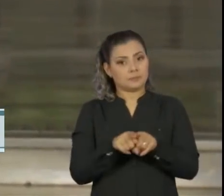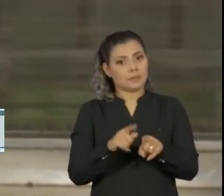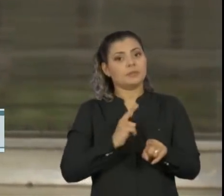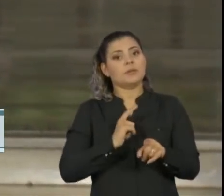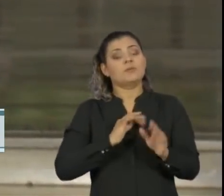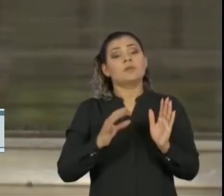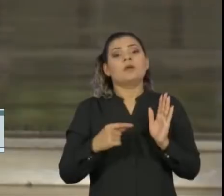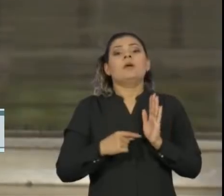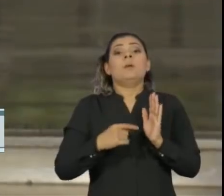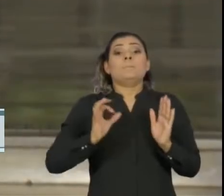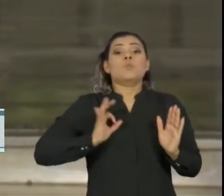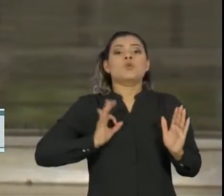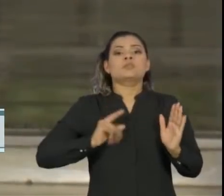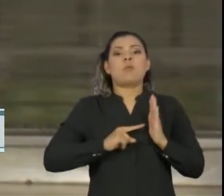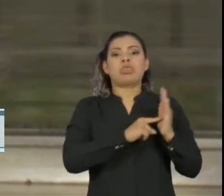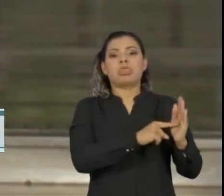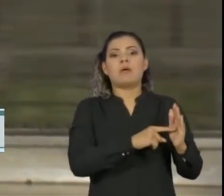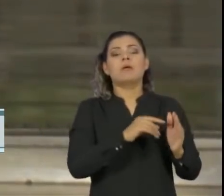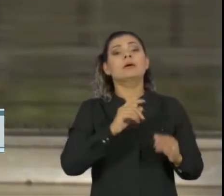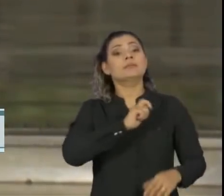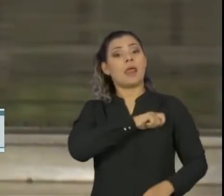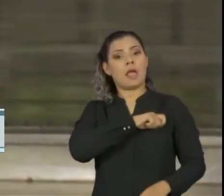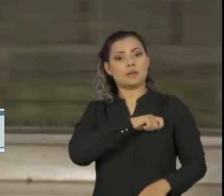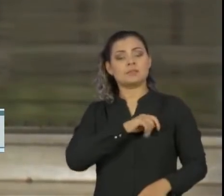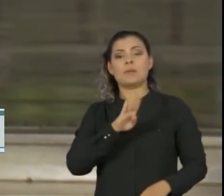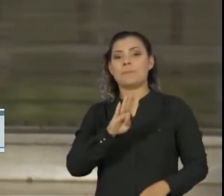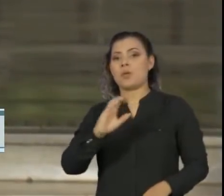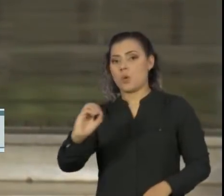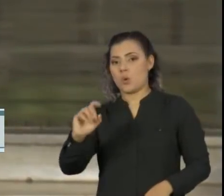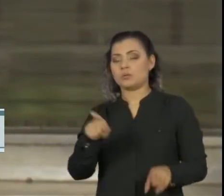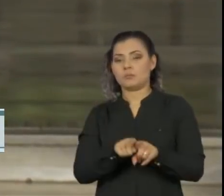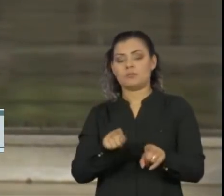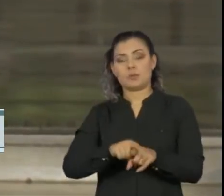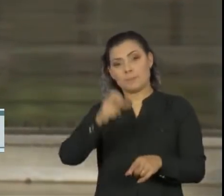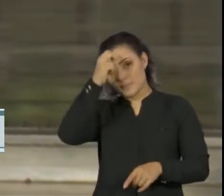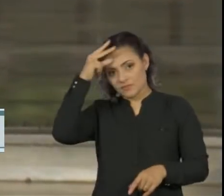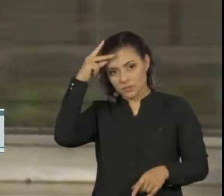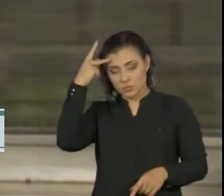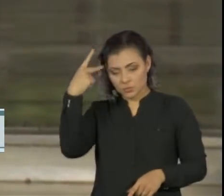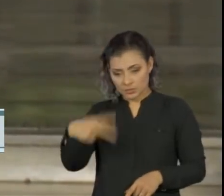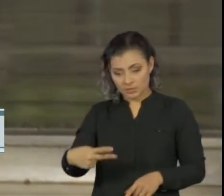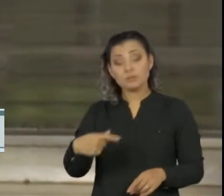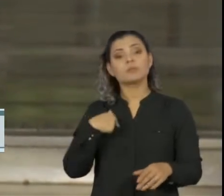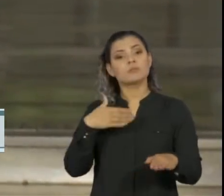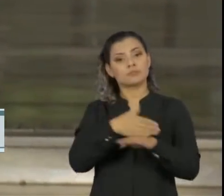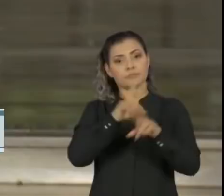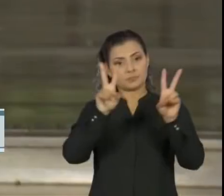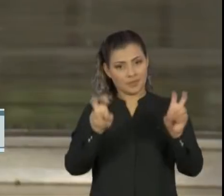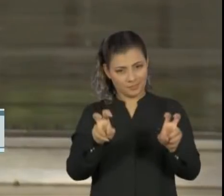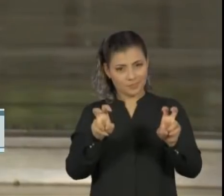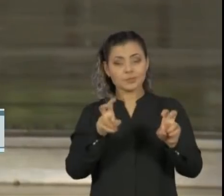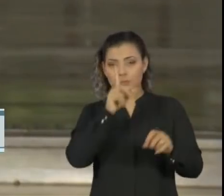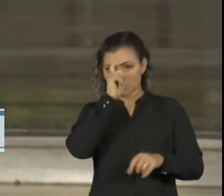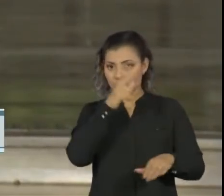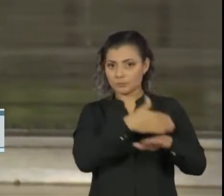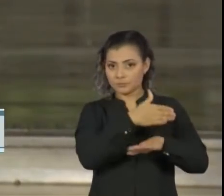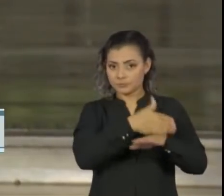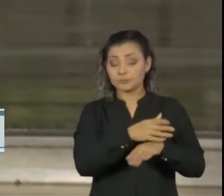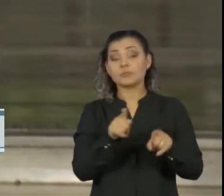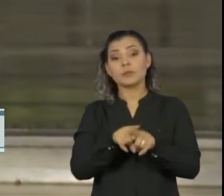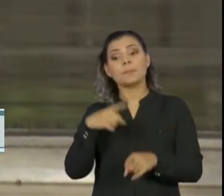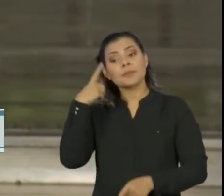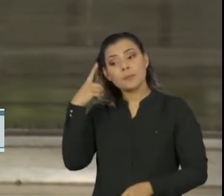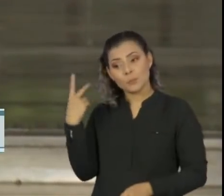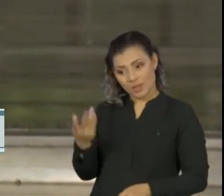um registro policial em delegacia de polícia feito pela Prefeitura de São Paulo em relação à invasão e, obviamente, os